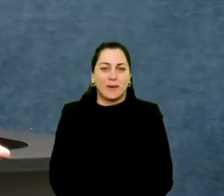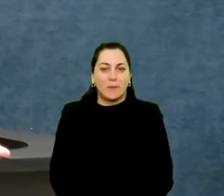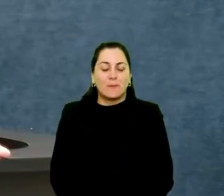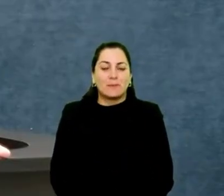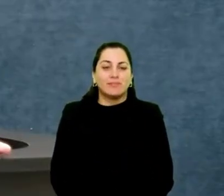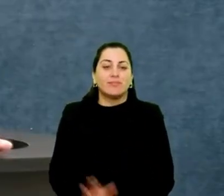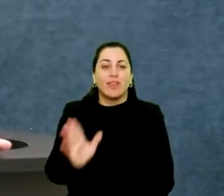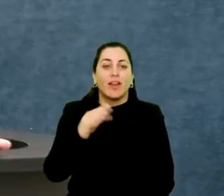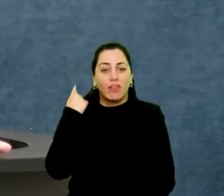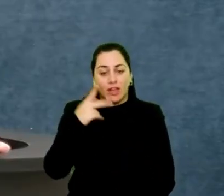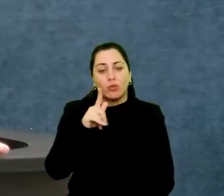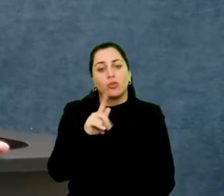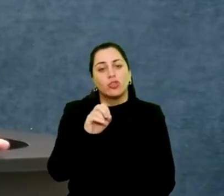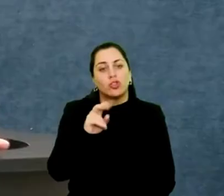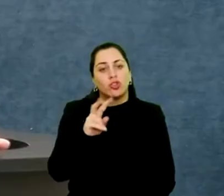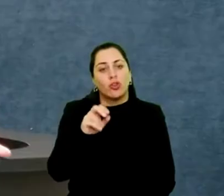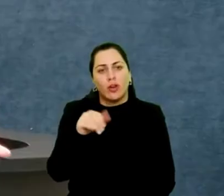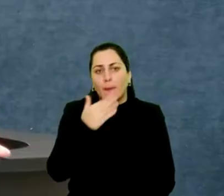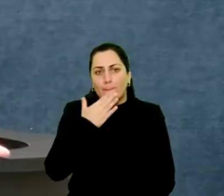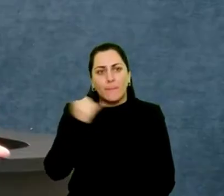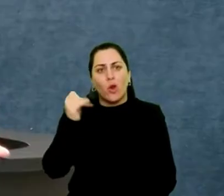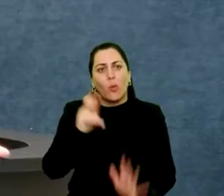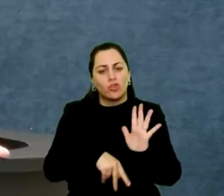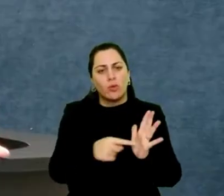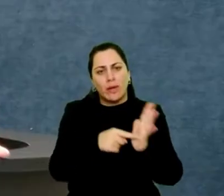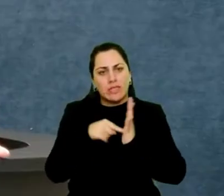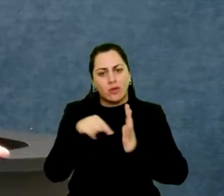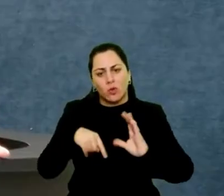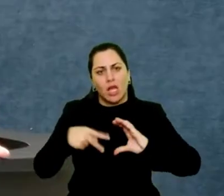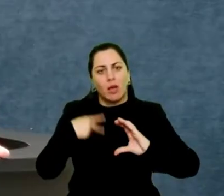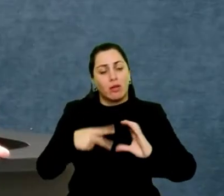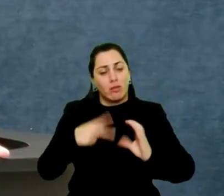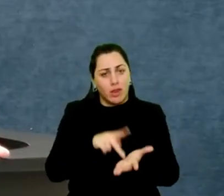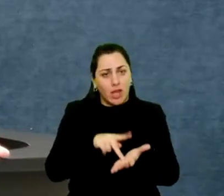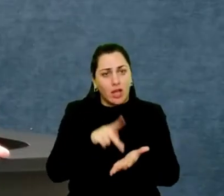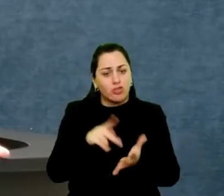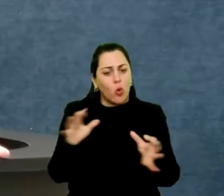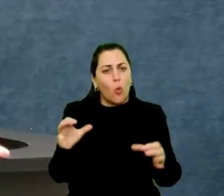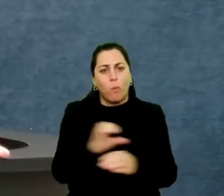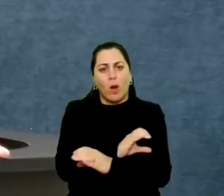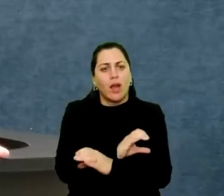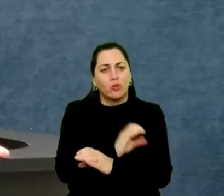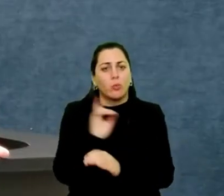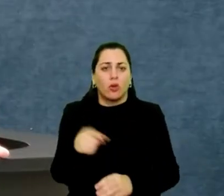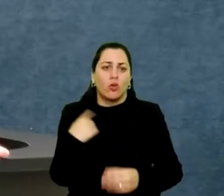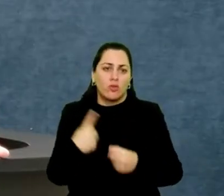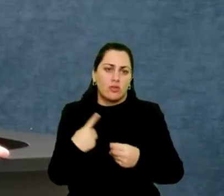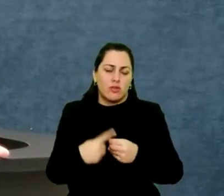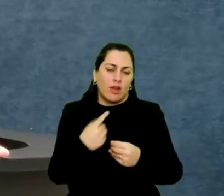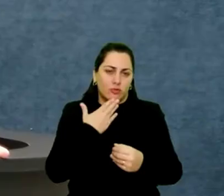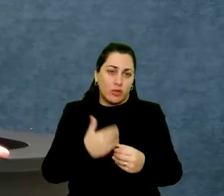O vereador Giovanni Matos falou, cara, esse aqui é o melhor projeto que foi trazido aqui nessa Câmara. E é verdade, está muito completo, é para a nossa